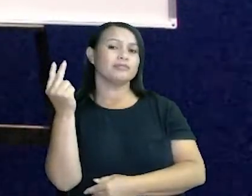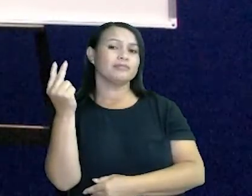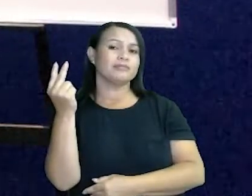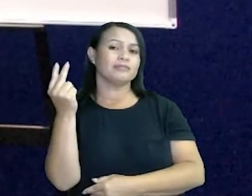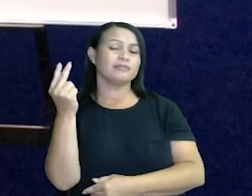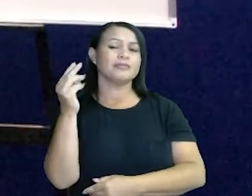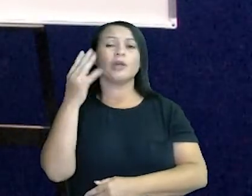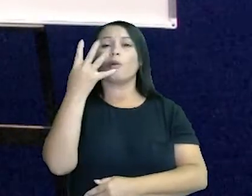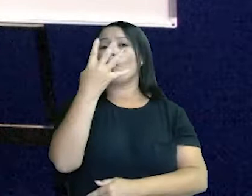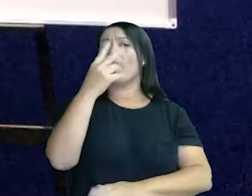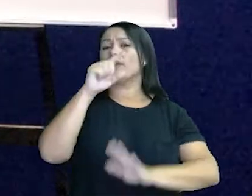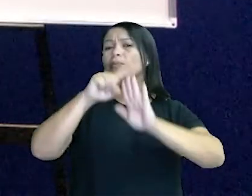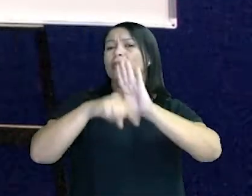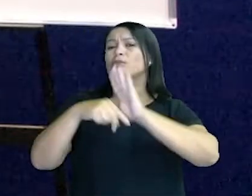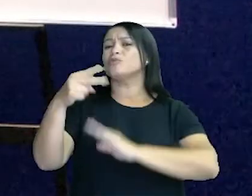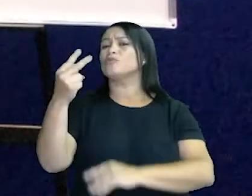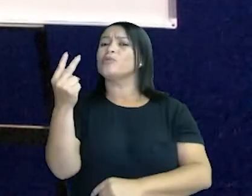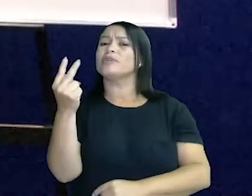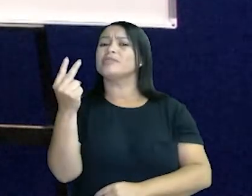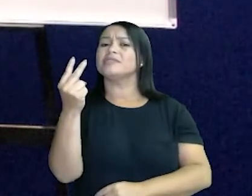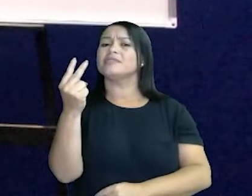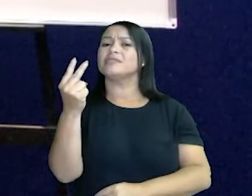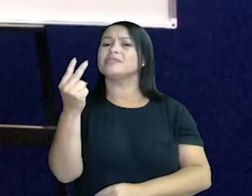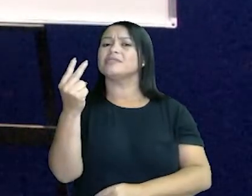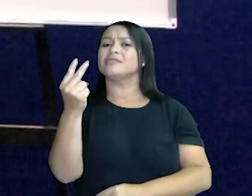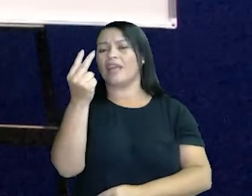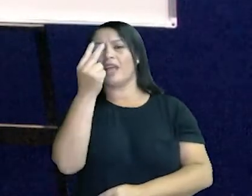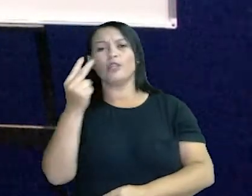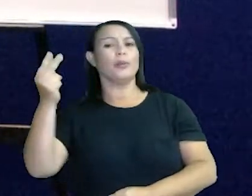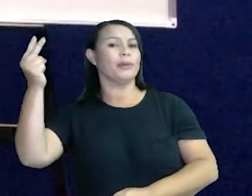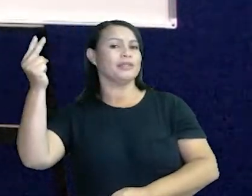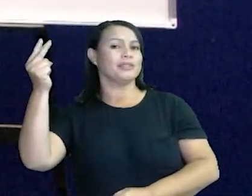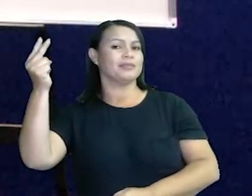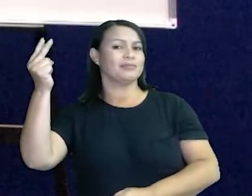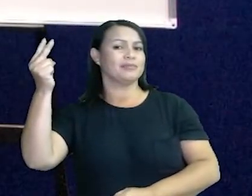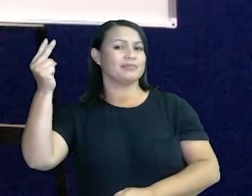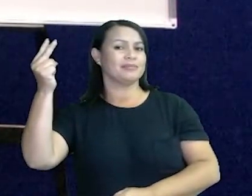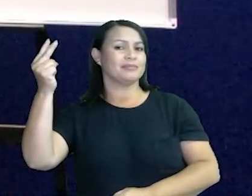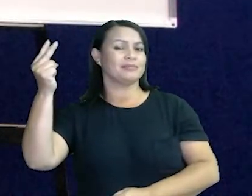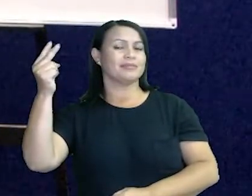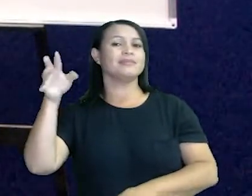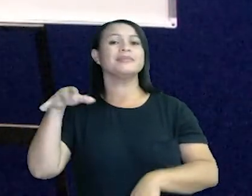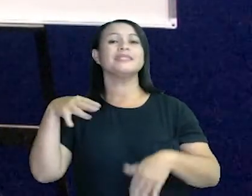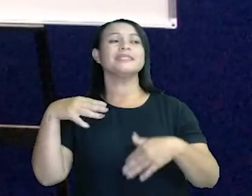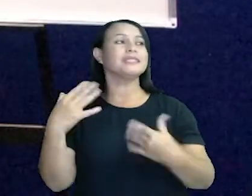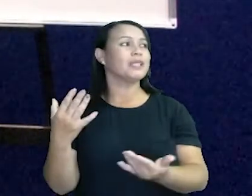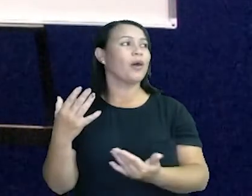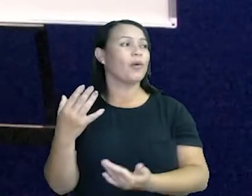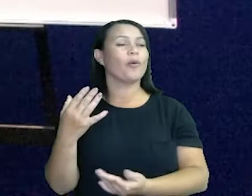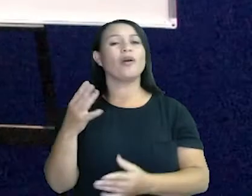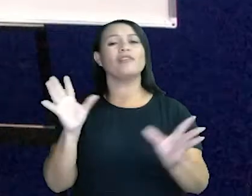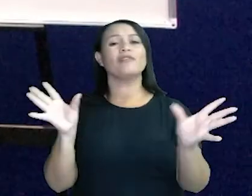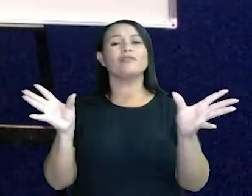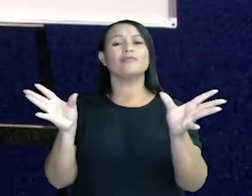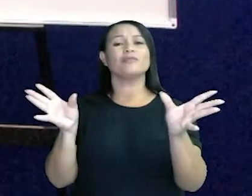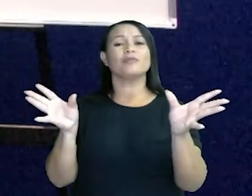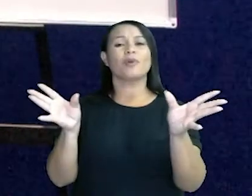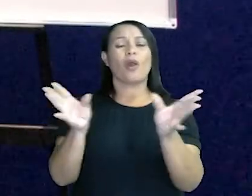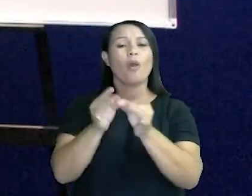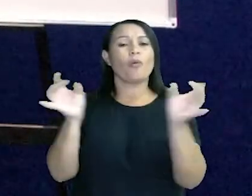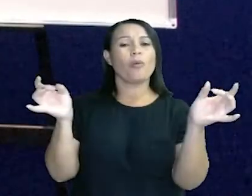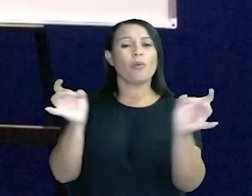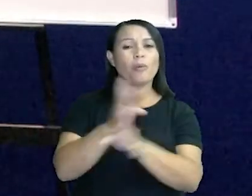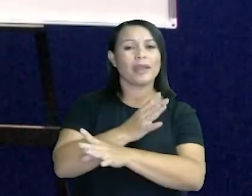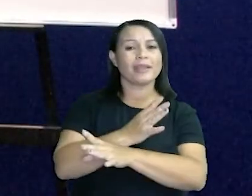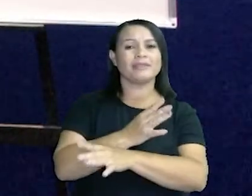24 - 2 é quanto gente os dois tá certo então conclui aqui